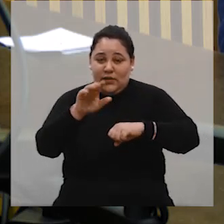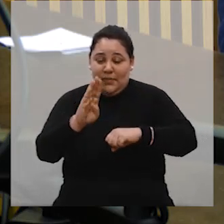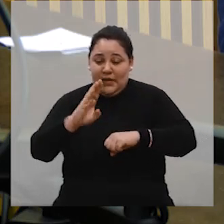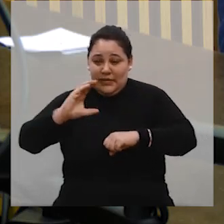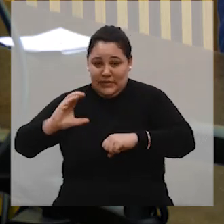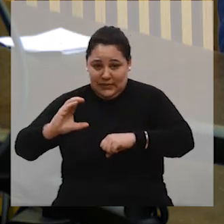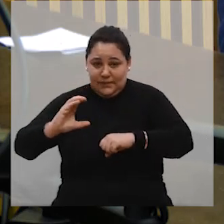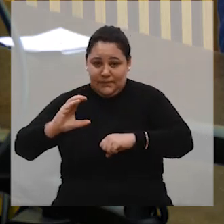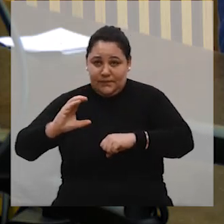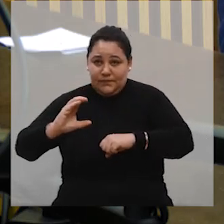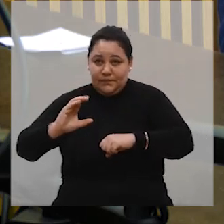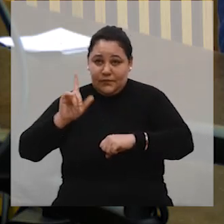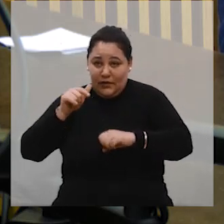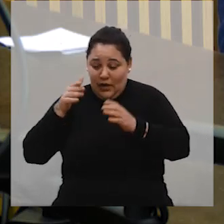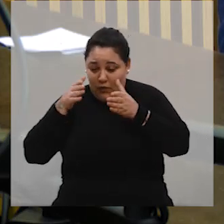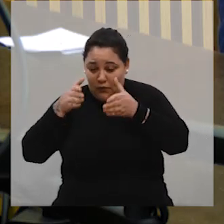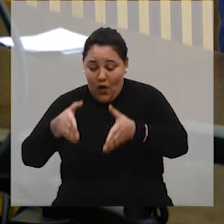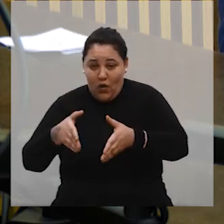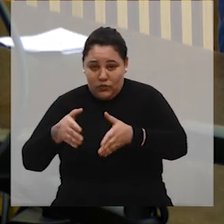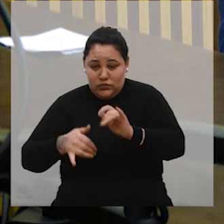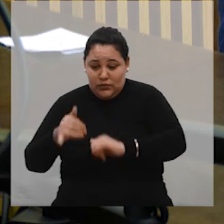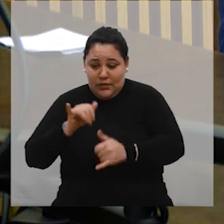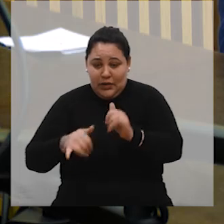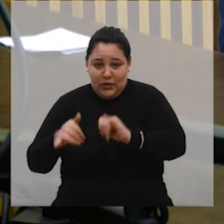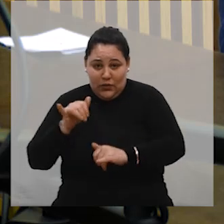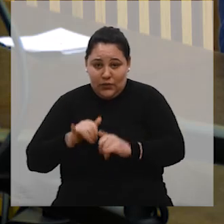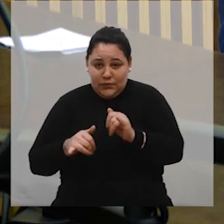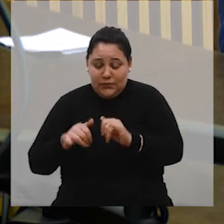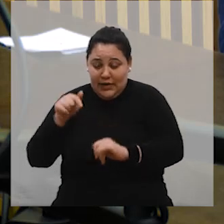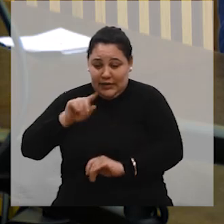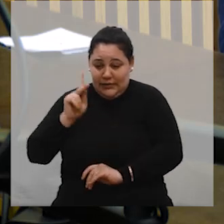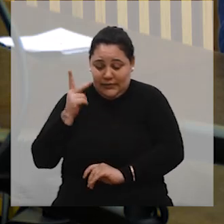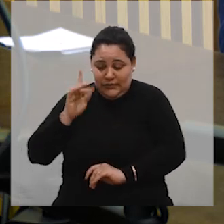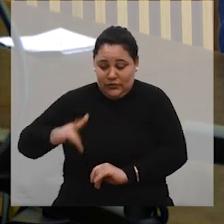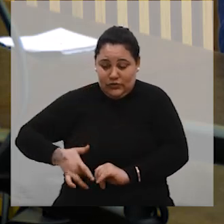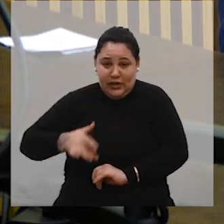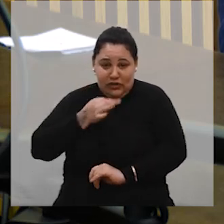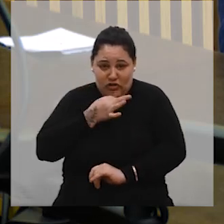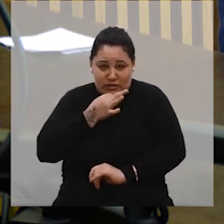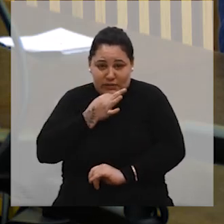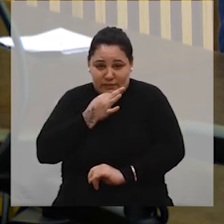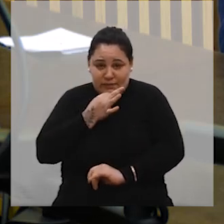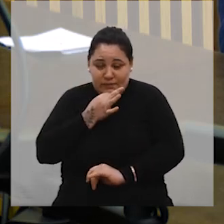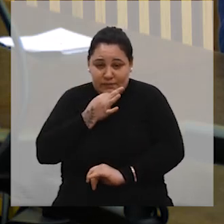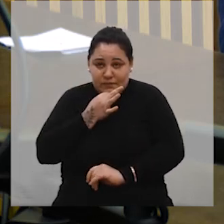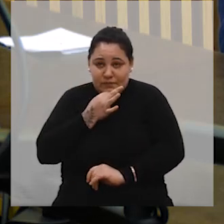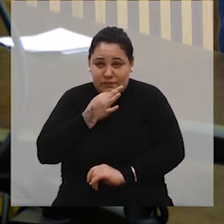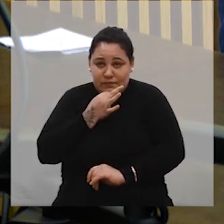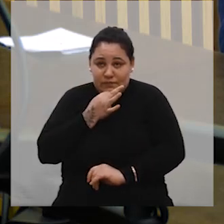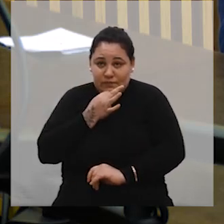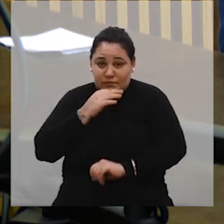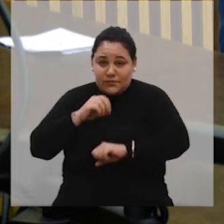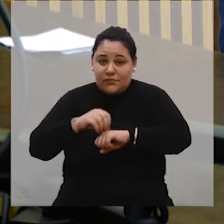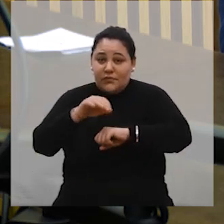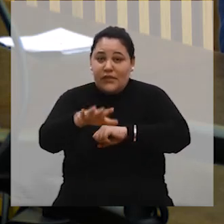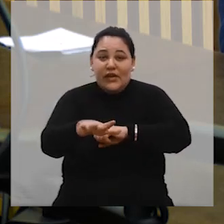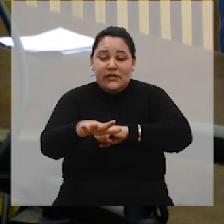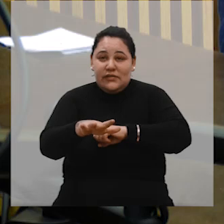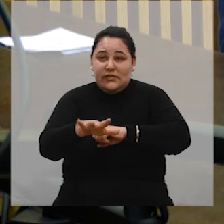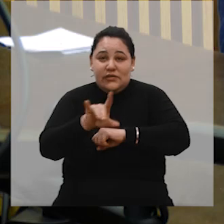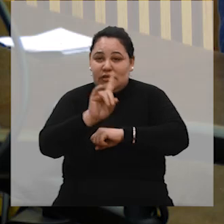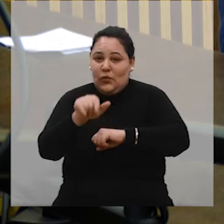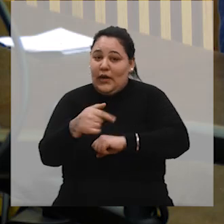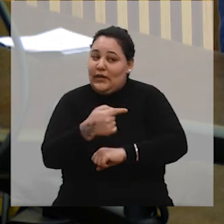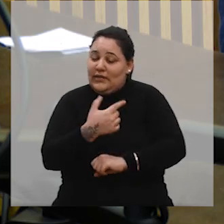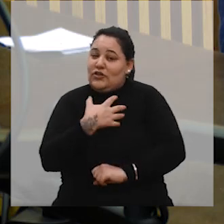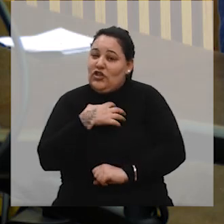né, que é o nosso foco no ambulatório das hepatites aqui de Caxias do Sul, a transmissão ela não se deve, não é